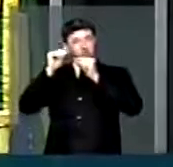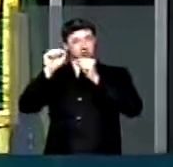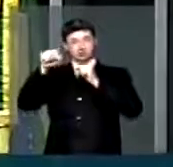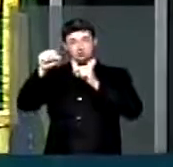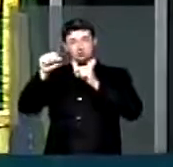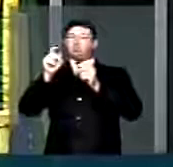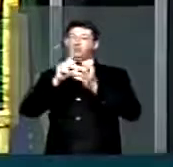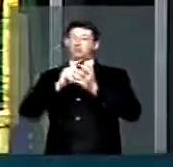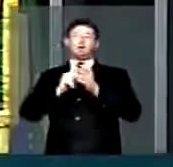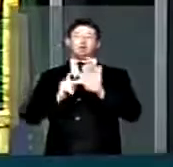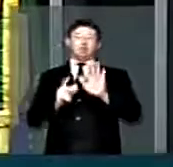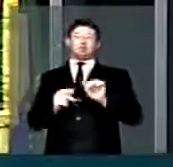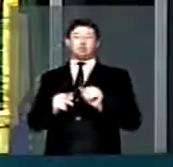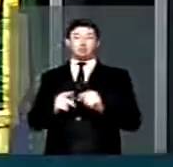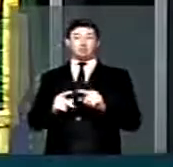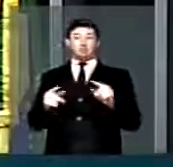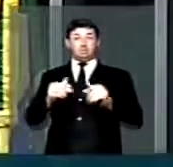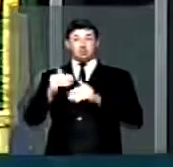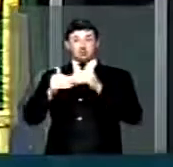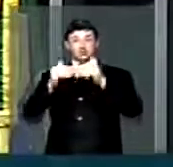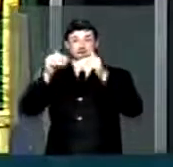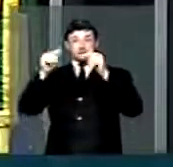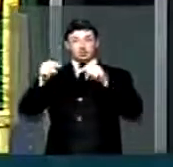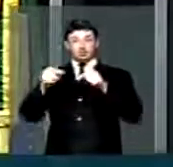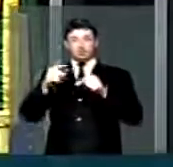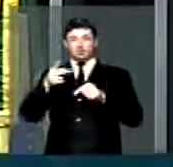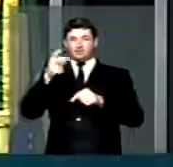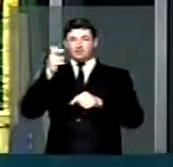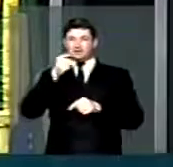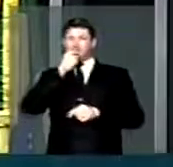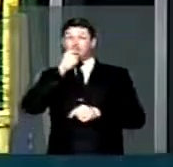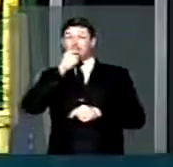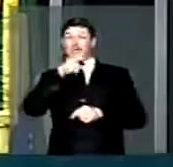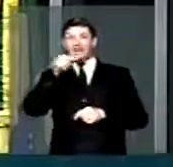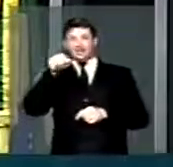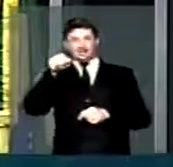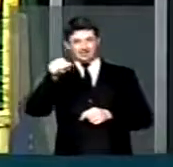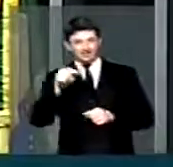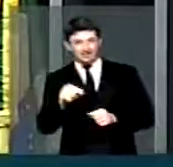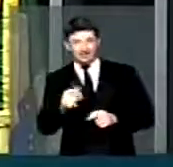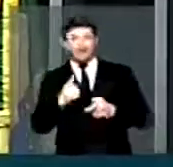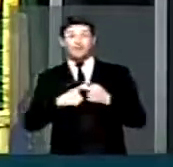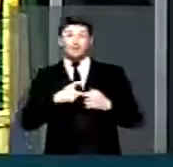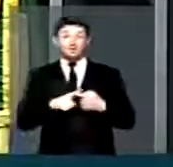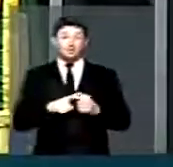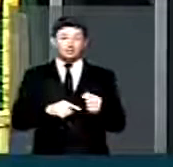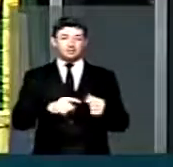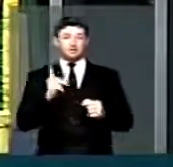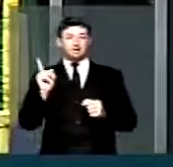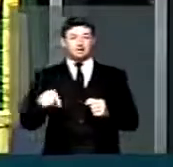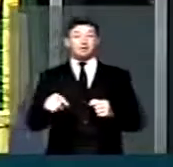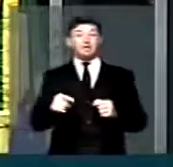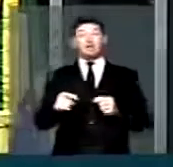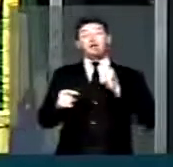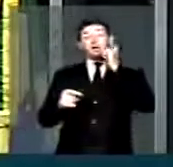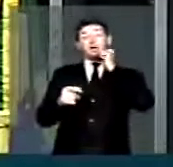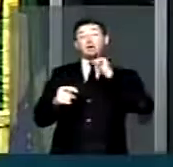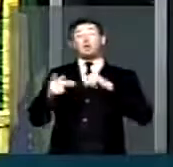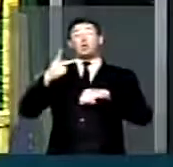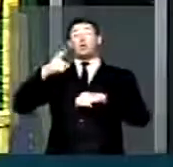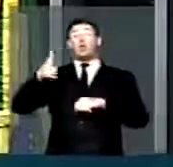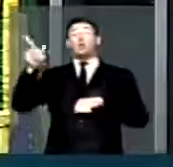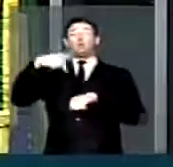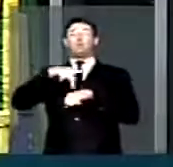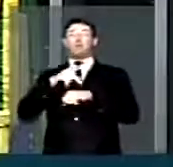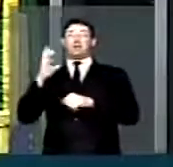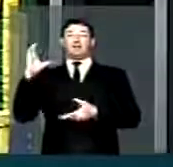verdade. Mas esse crescimento, veja a ironia do destino, é devido ao grande capital internacional, seus investimentos